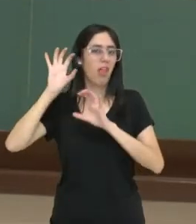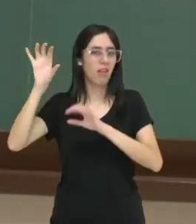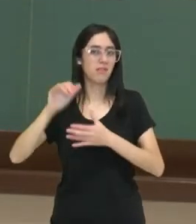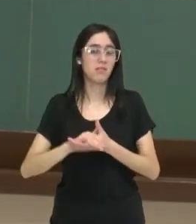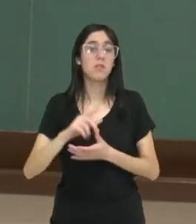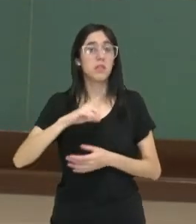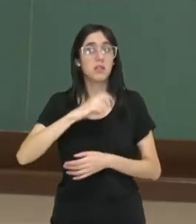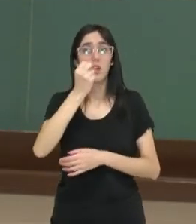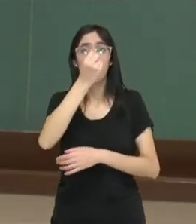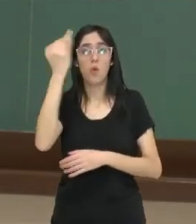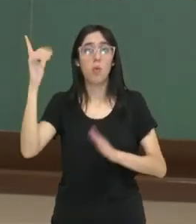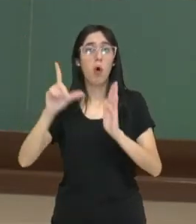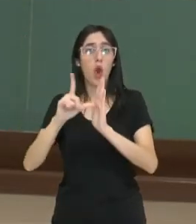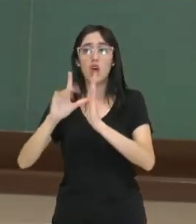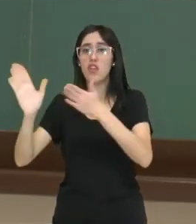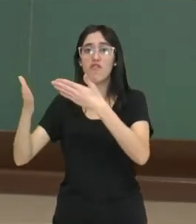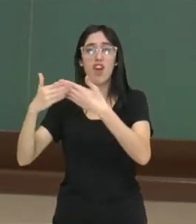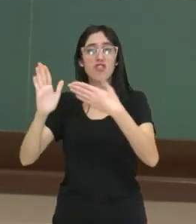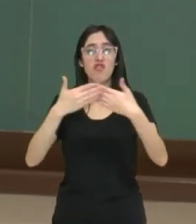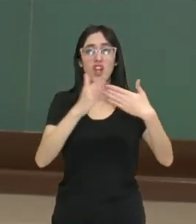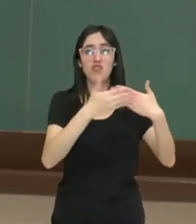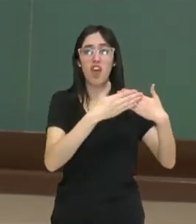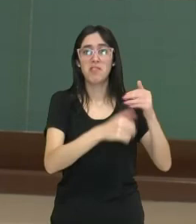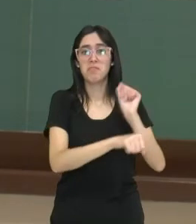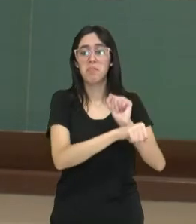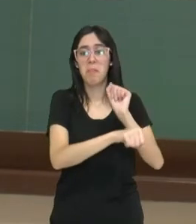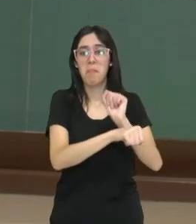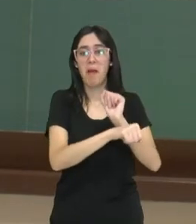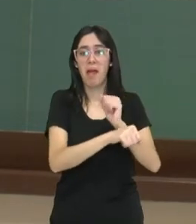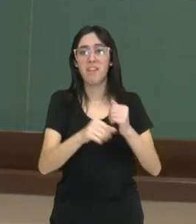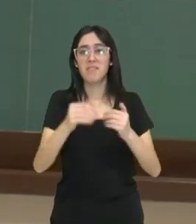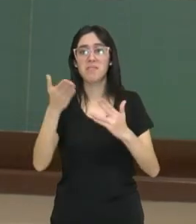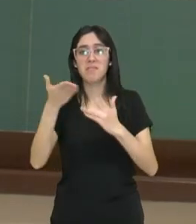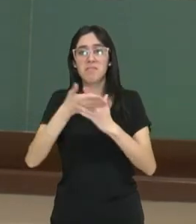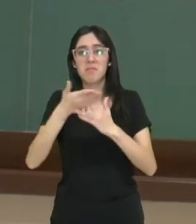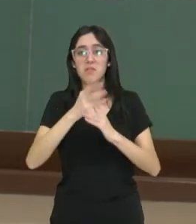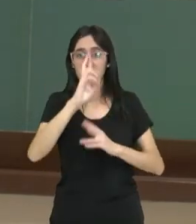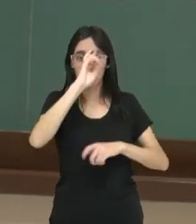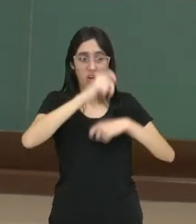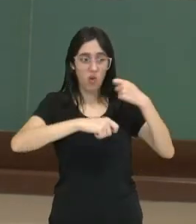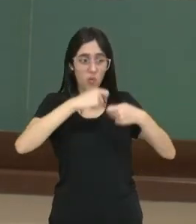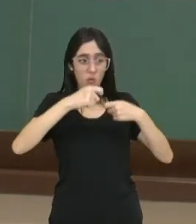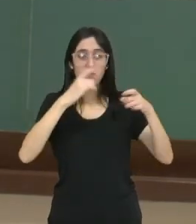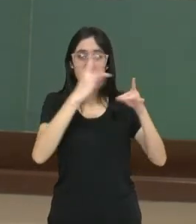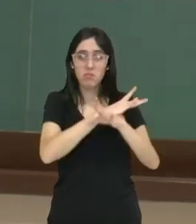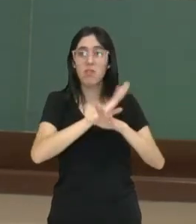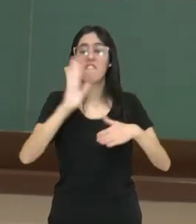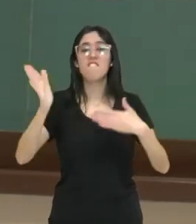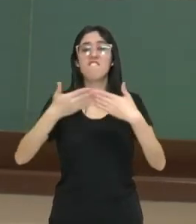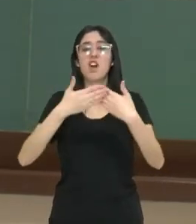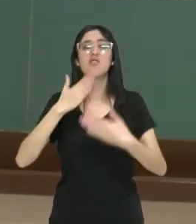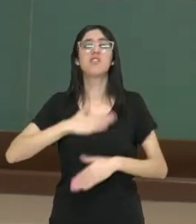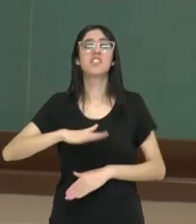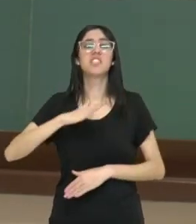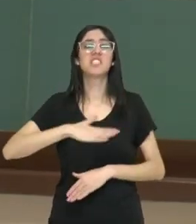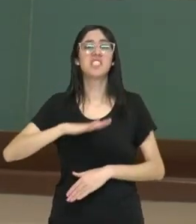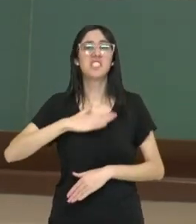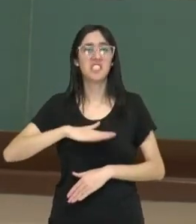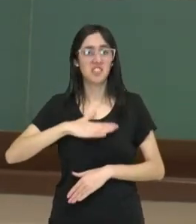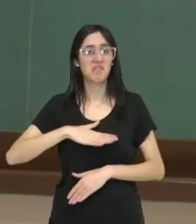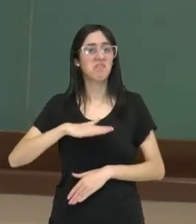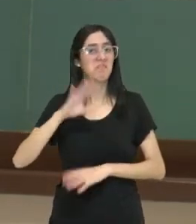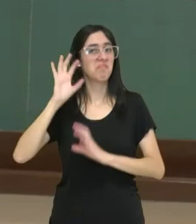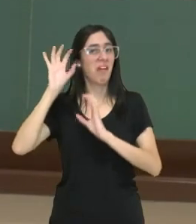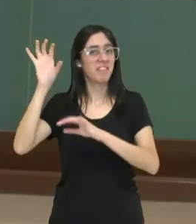que fecham, tem lojas, o comércio ele fecha depois do almoço, todo mundo descansa, la